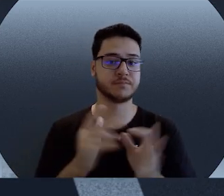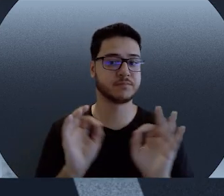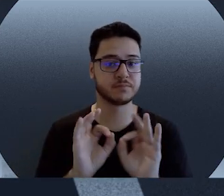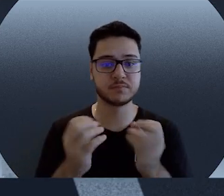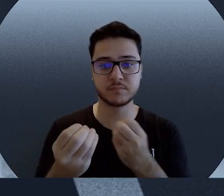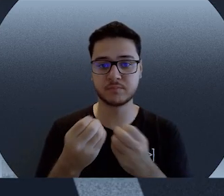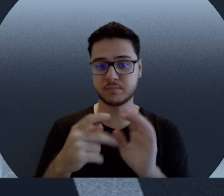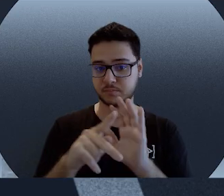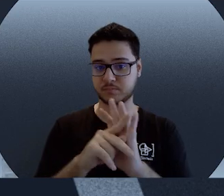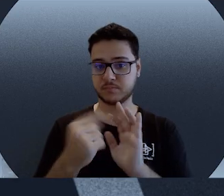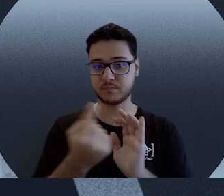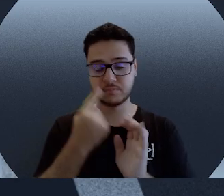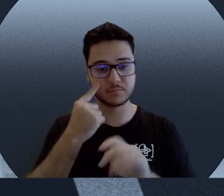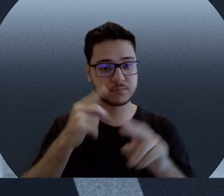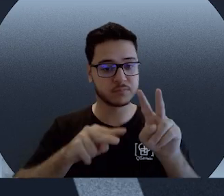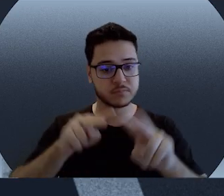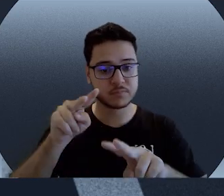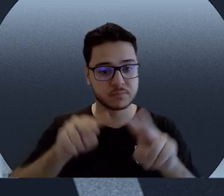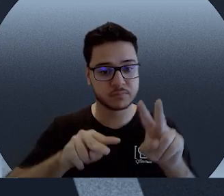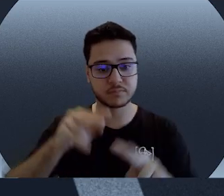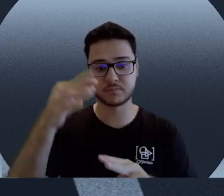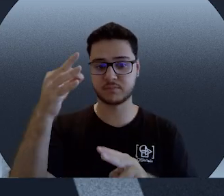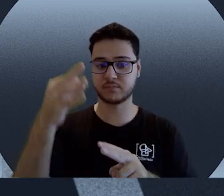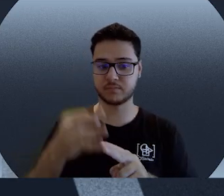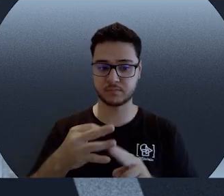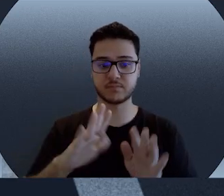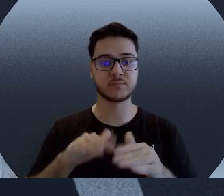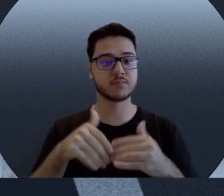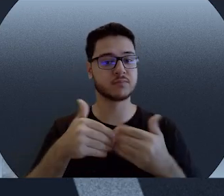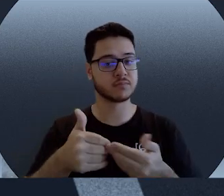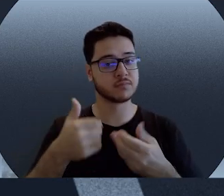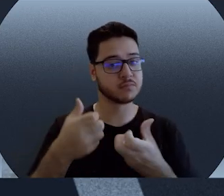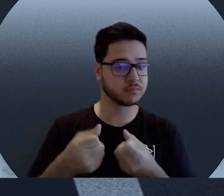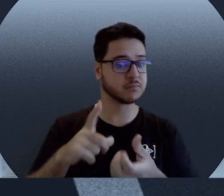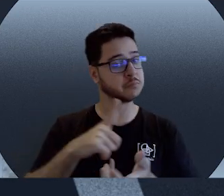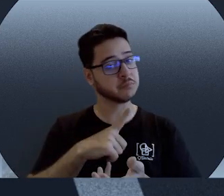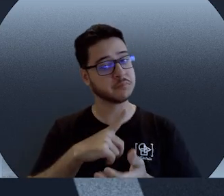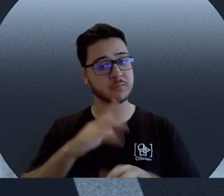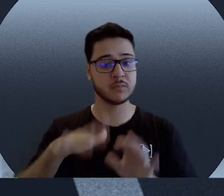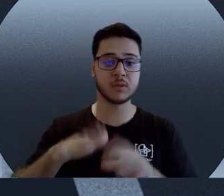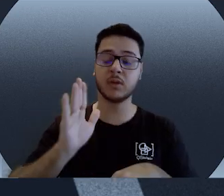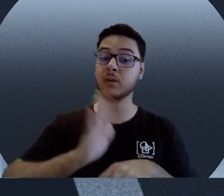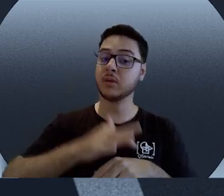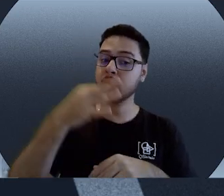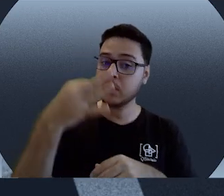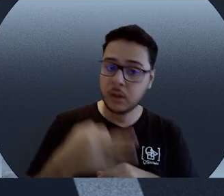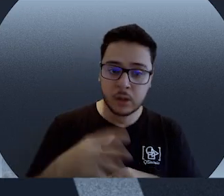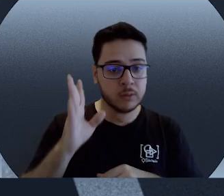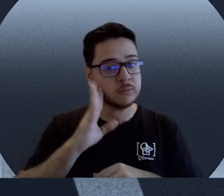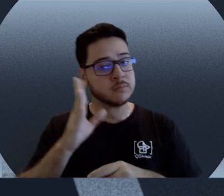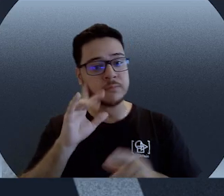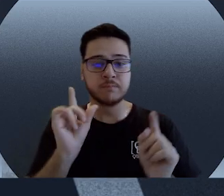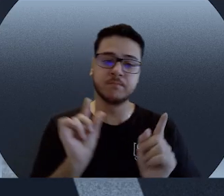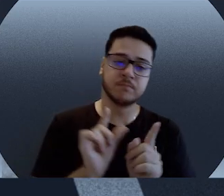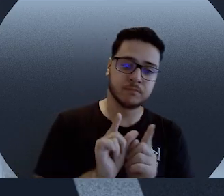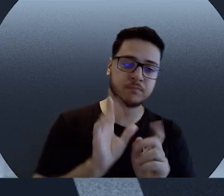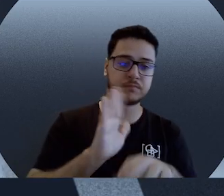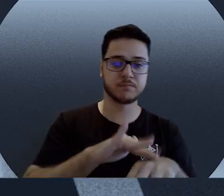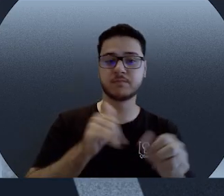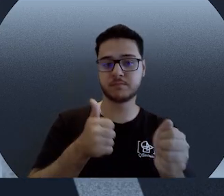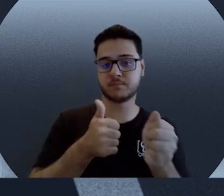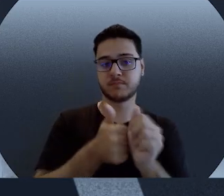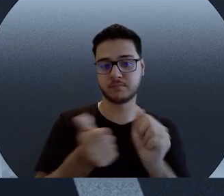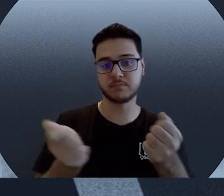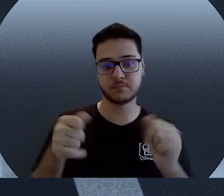na forma que a gente lê uma arte contemporânea. Pode existir um mais correto, menos legal, mais perto